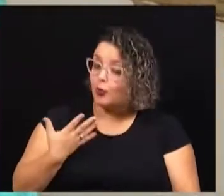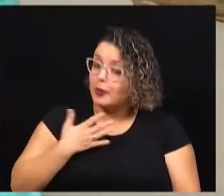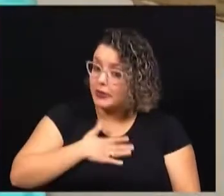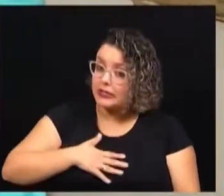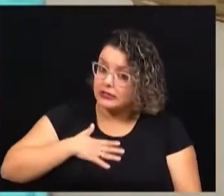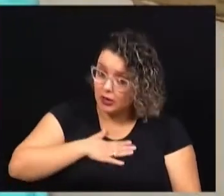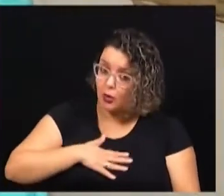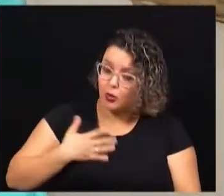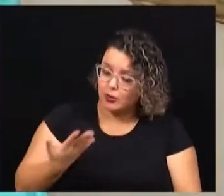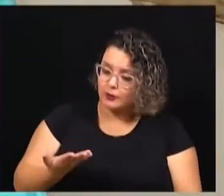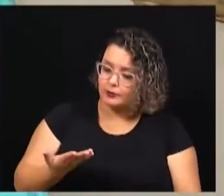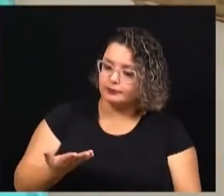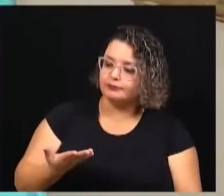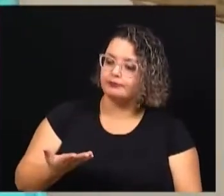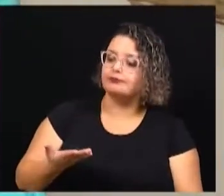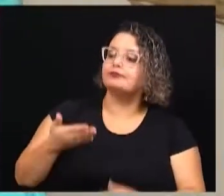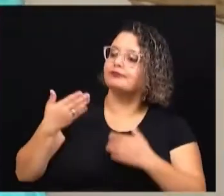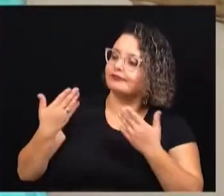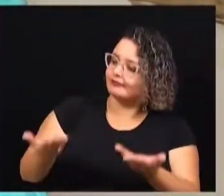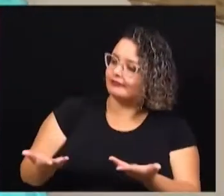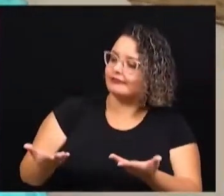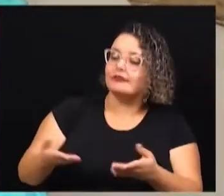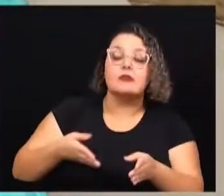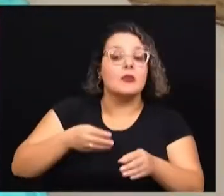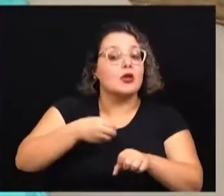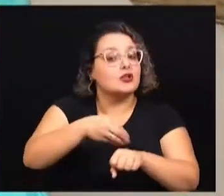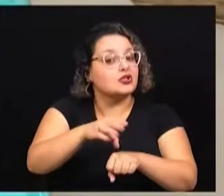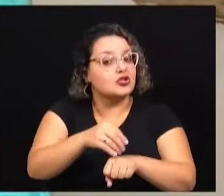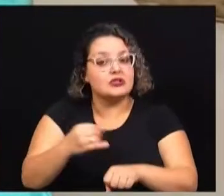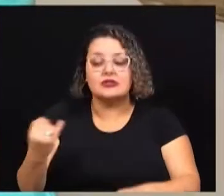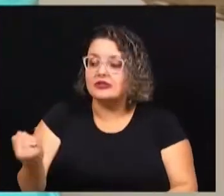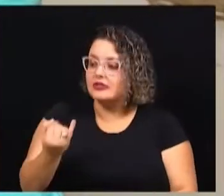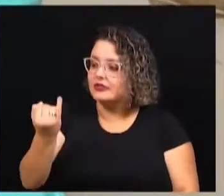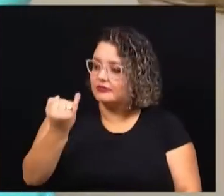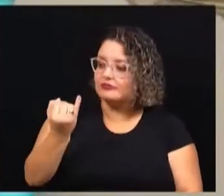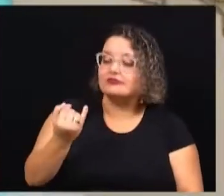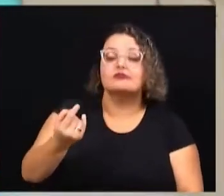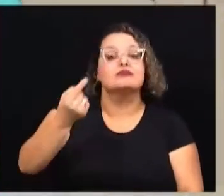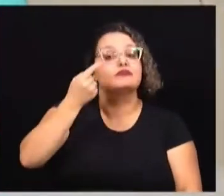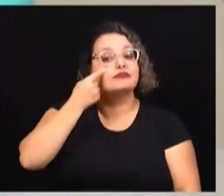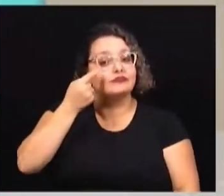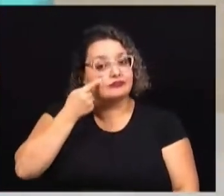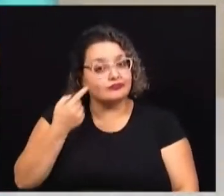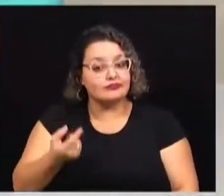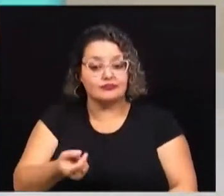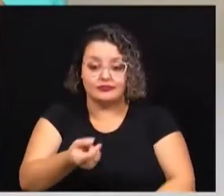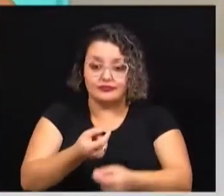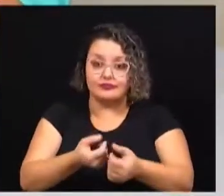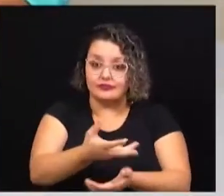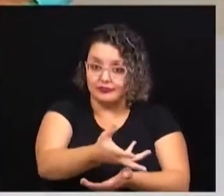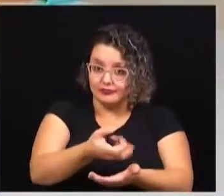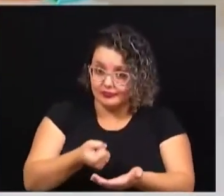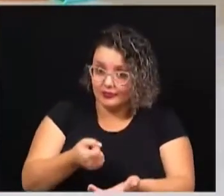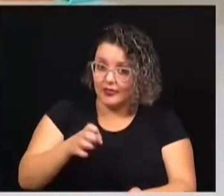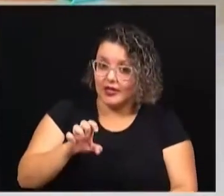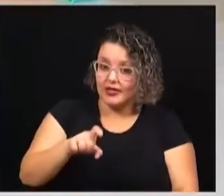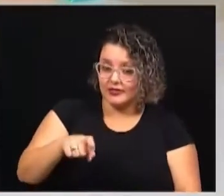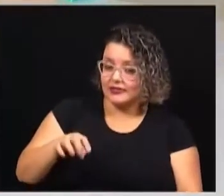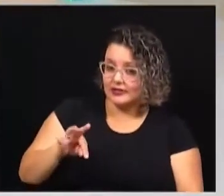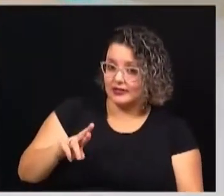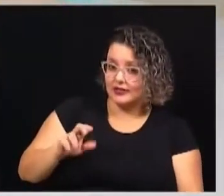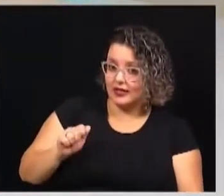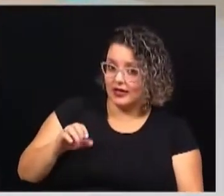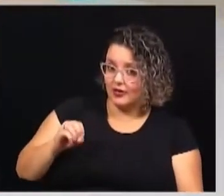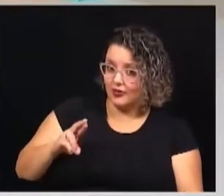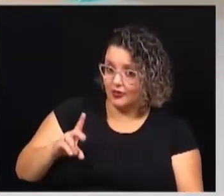isso. Cristine, você deu dicas ótimas aqui para quem está de olho nesse saque aí extraordinário.